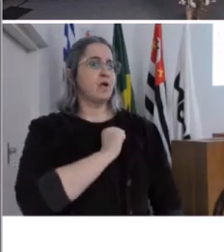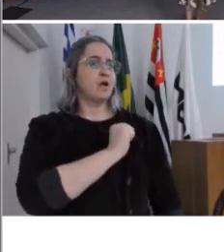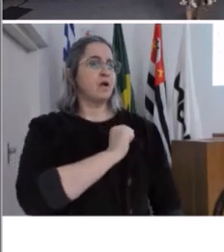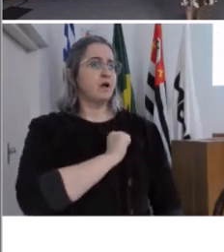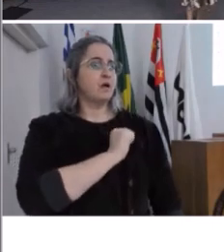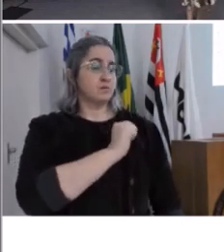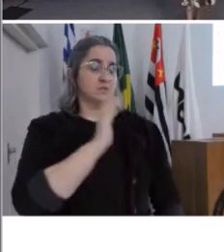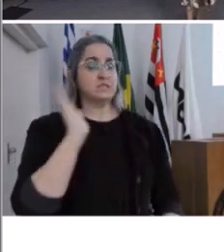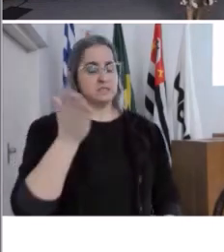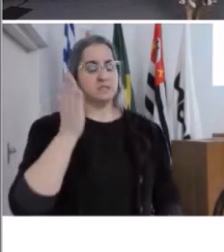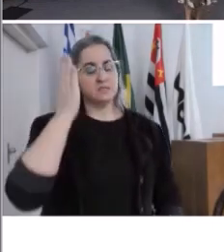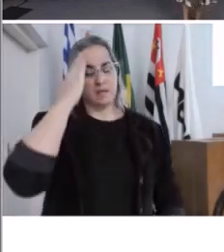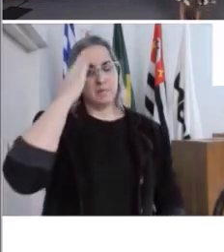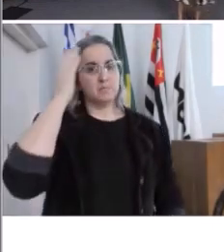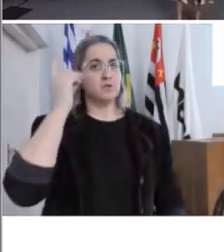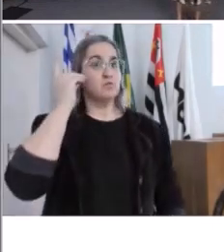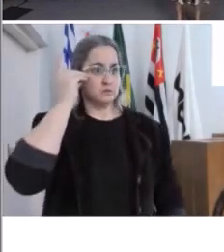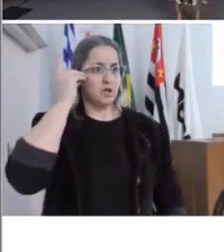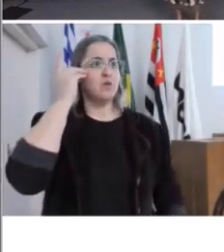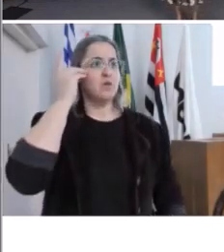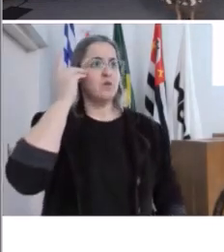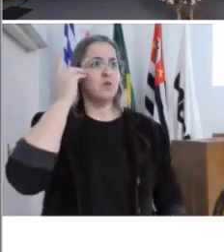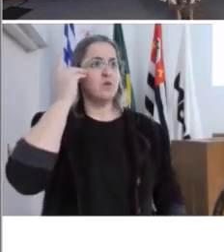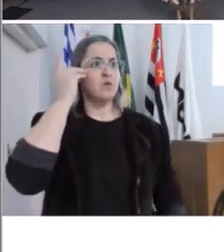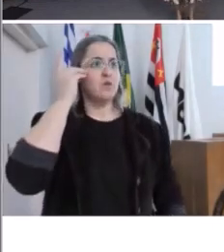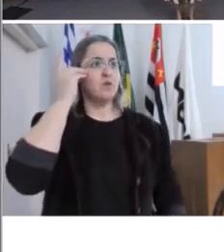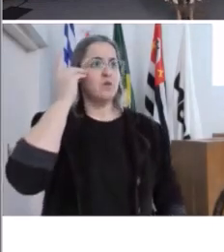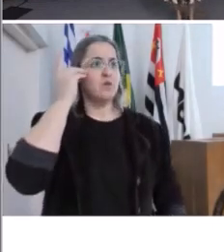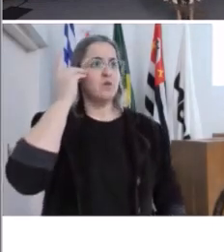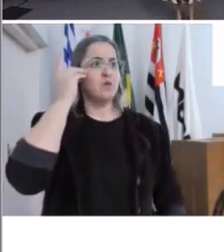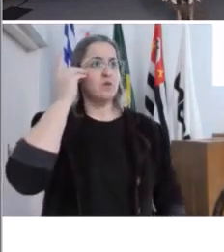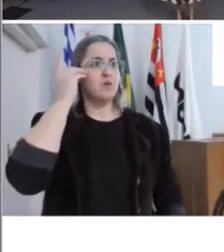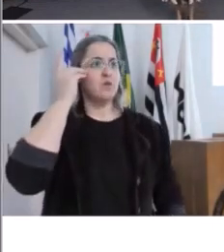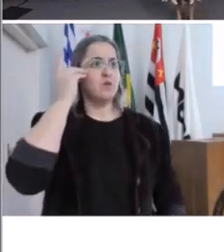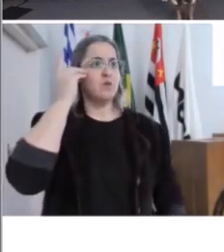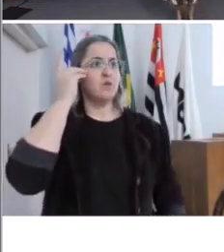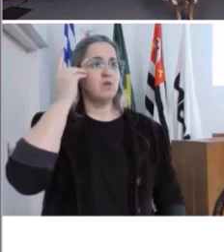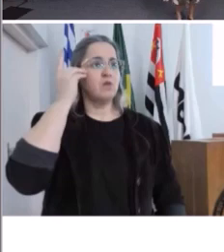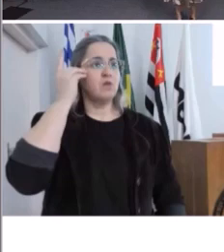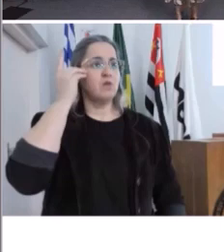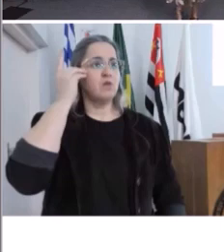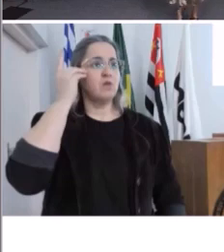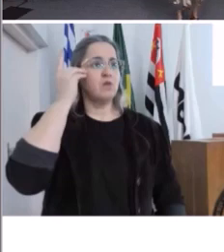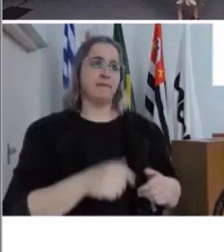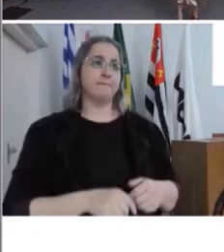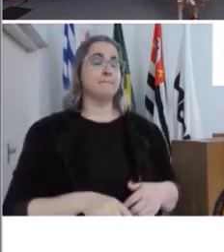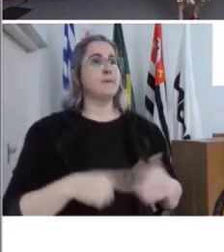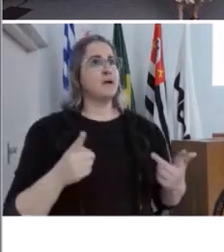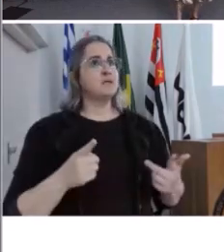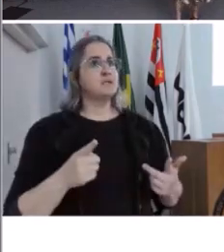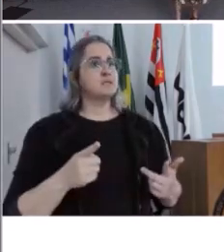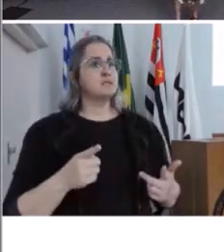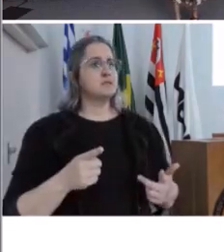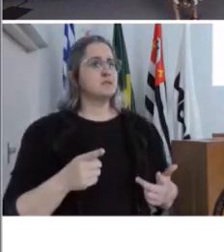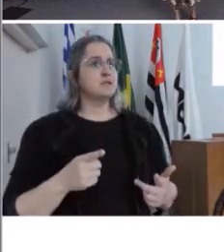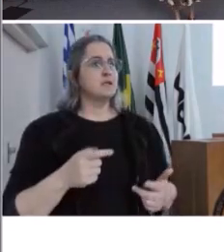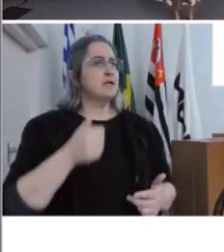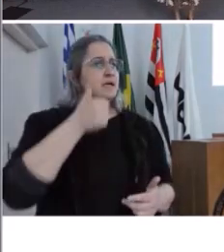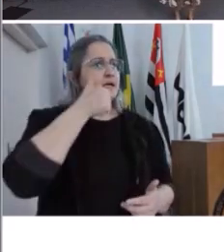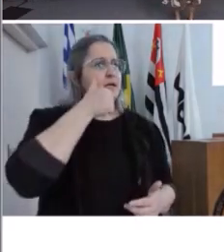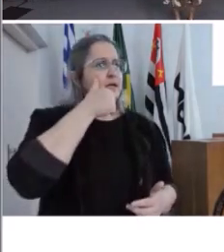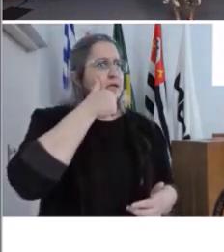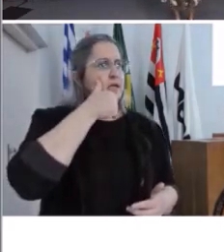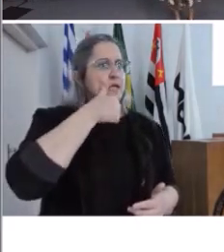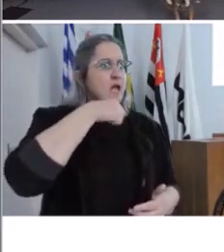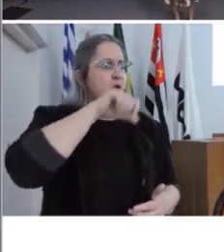síndrome de Down já tem, né, essa característica de ser um paciente cardiopata. Mas ele tinha, e a mãe nem sabia que ele